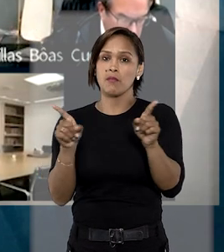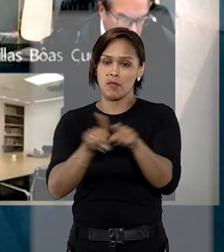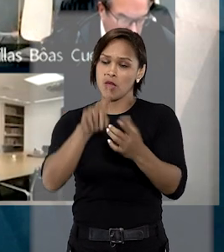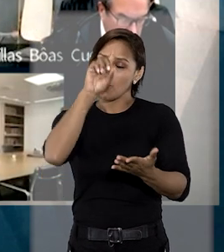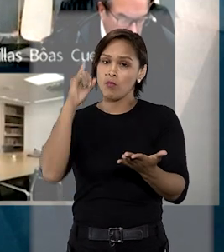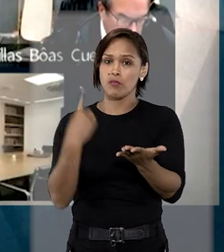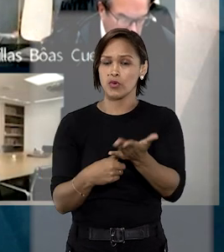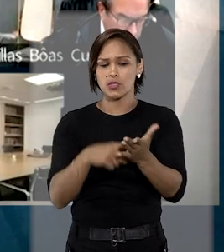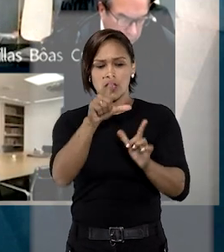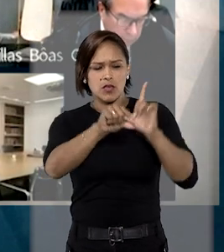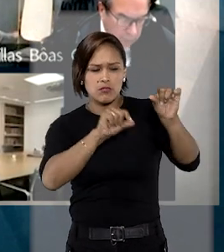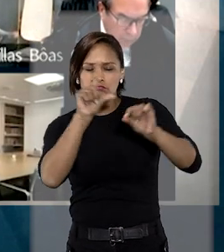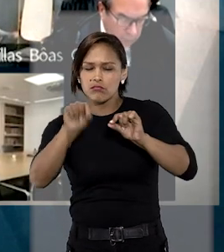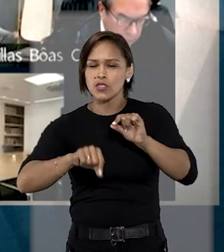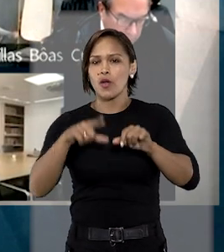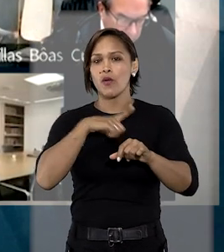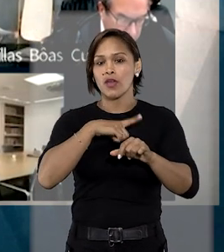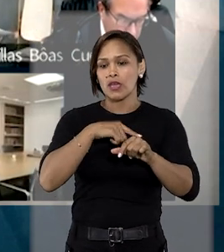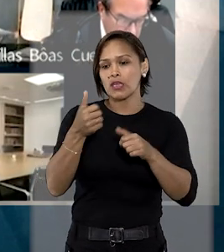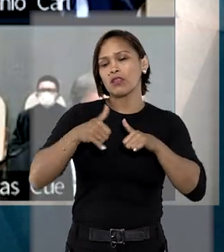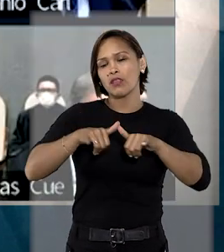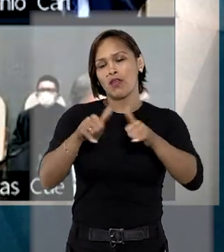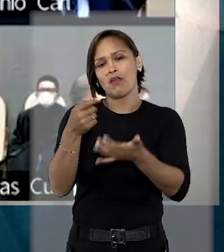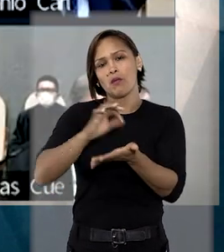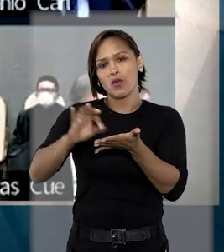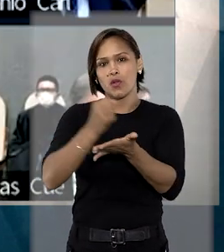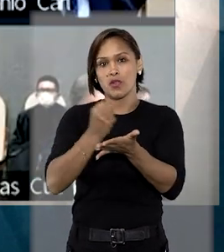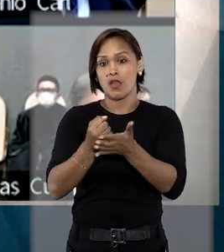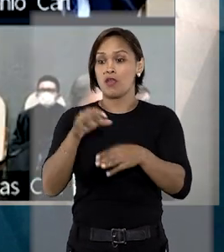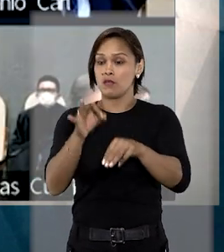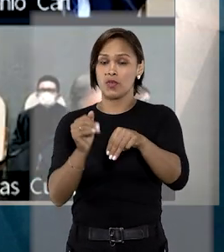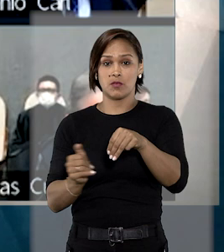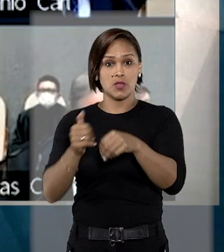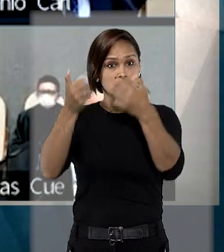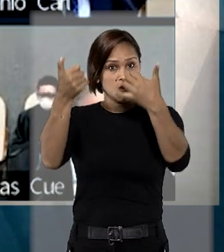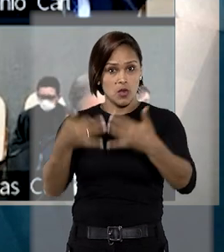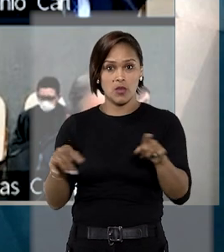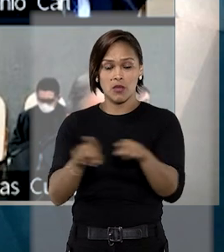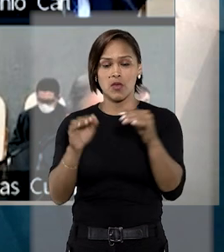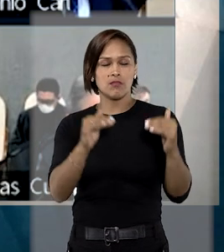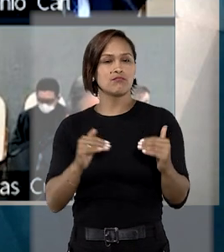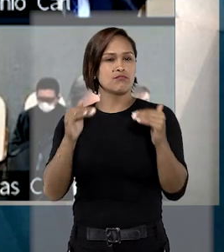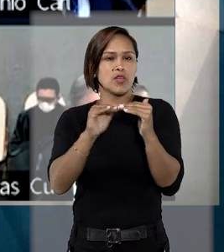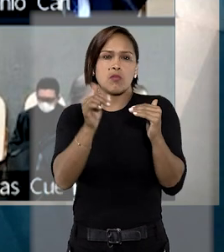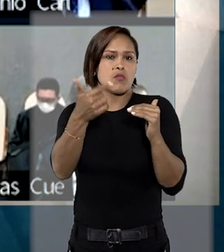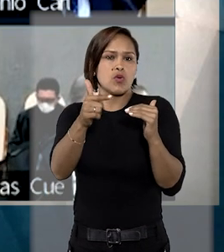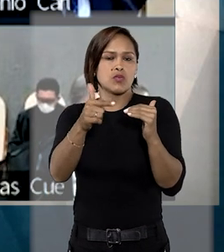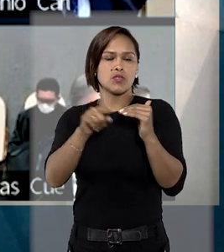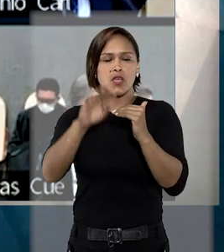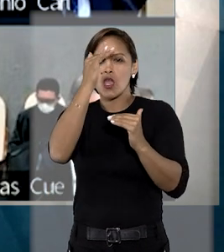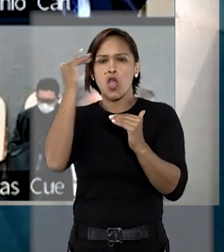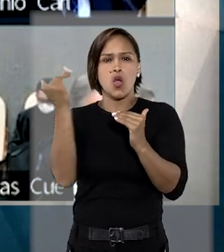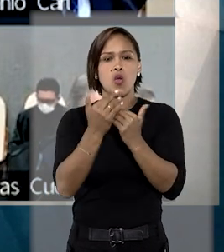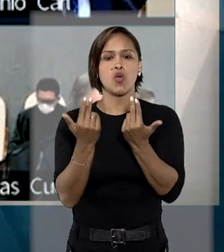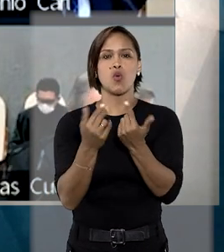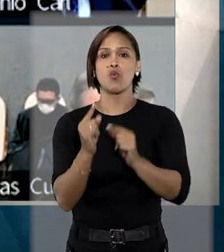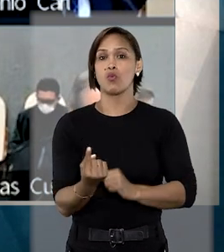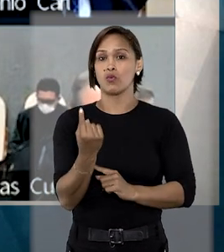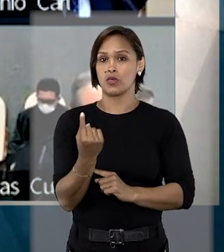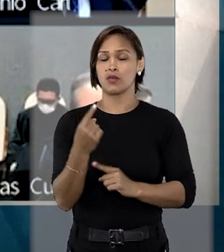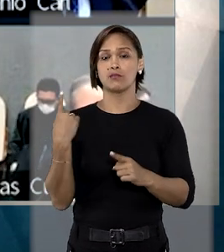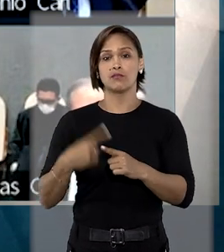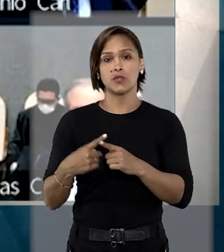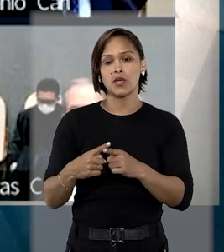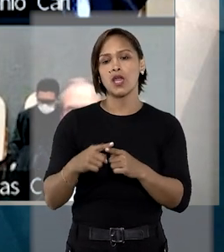decidir entre as opções disponíveis no mercado. Mas o ministro apontou que essa posição não deve ser considerada absoluta